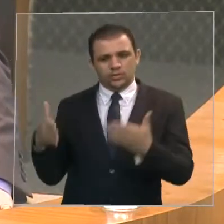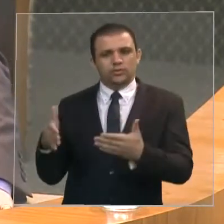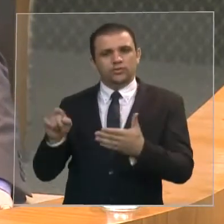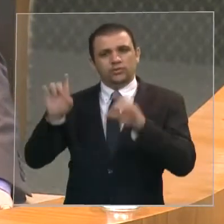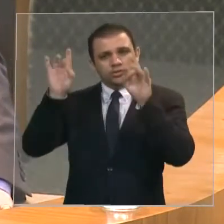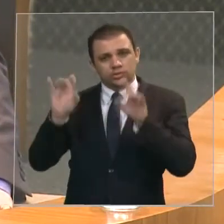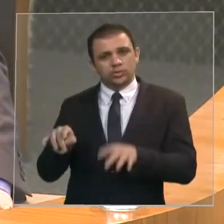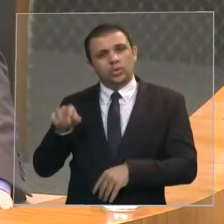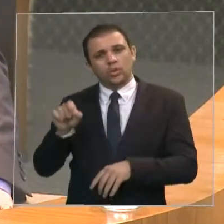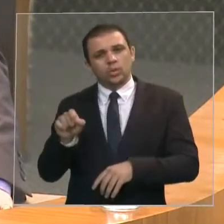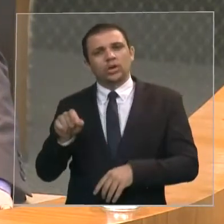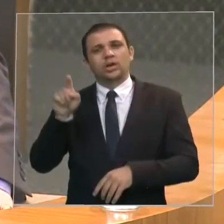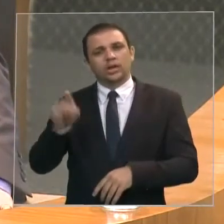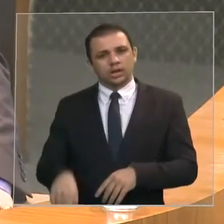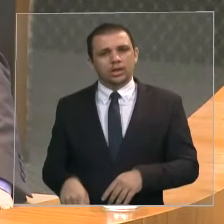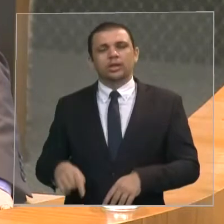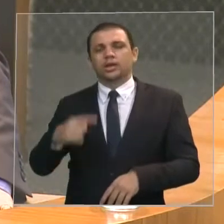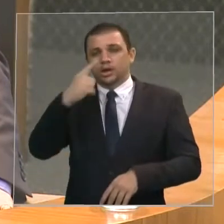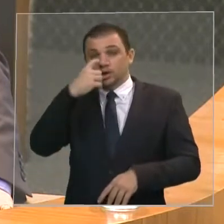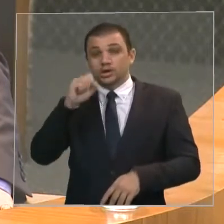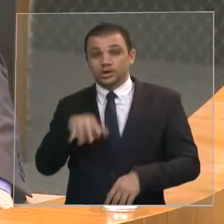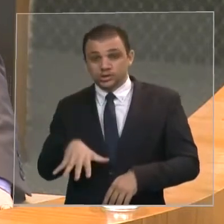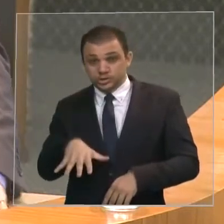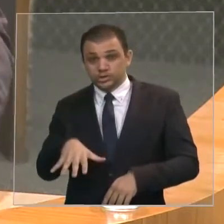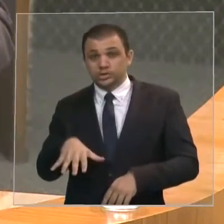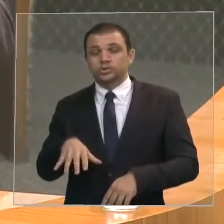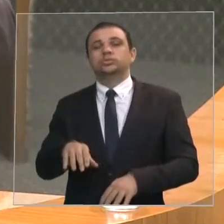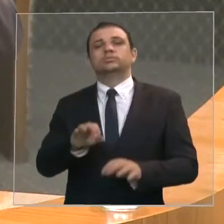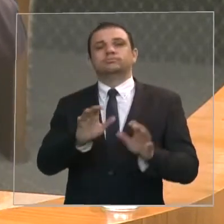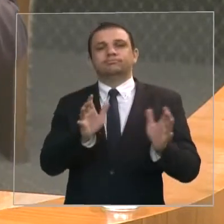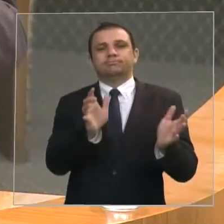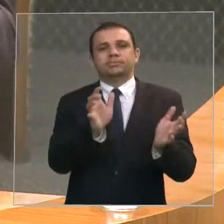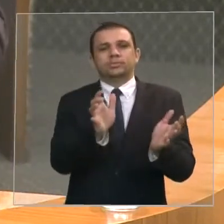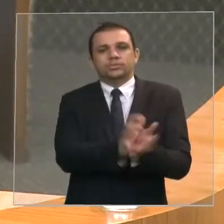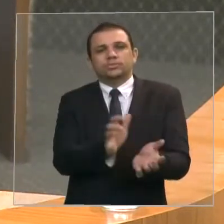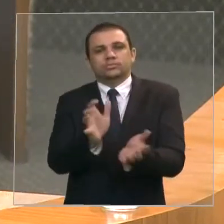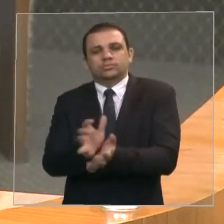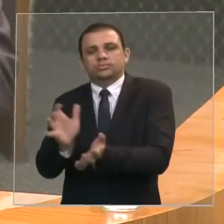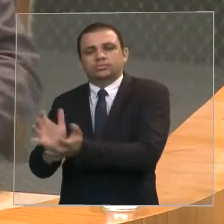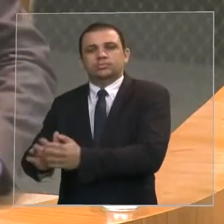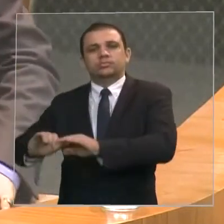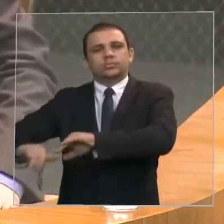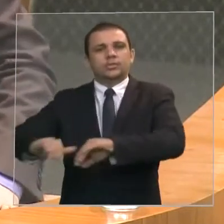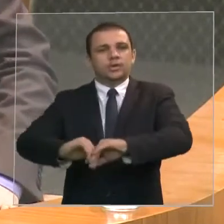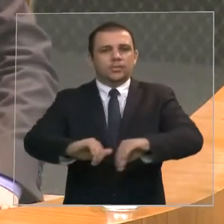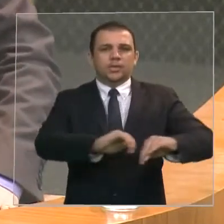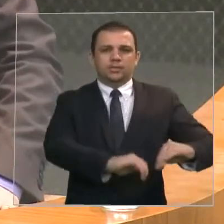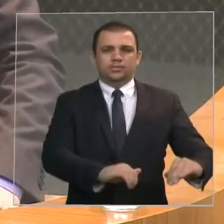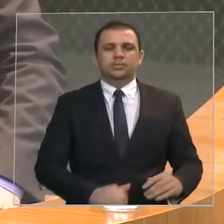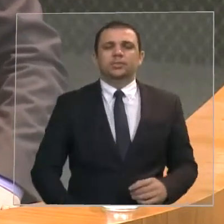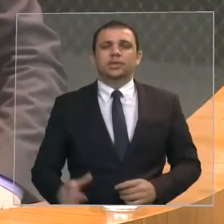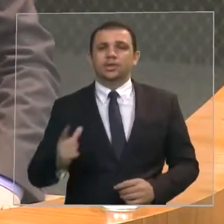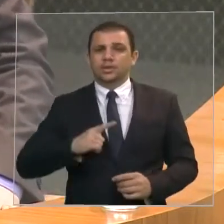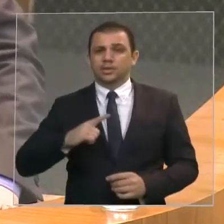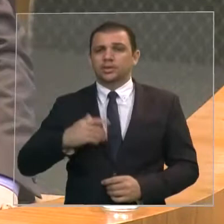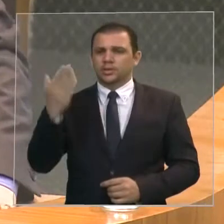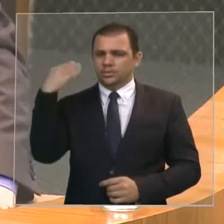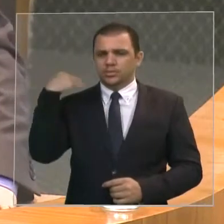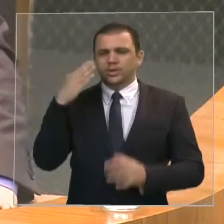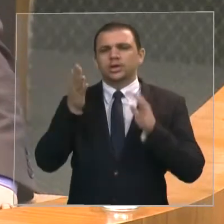é a coleta seletiva. Nós já havíamos tratado desse assunto em anos